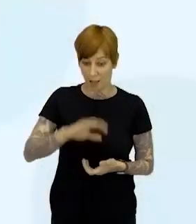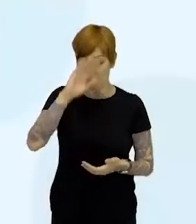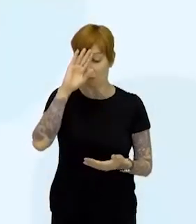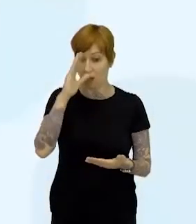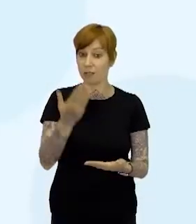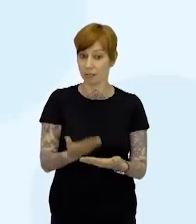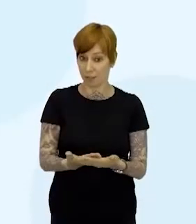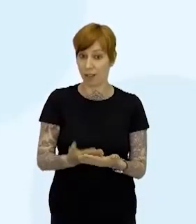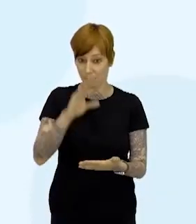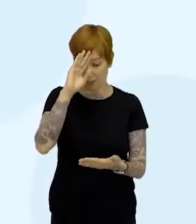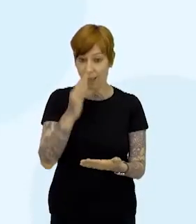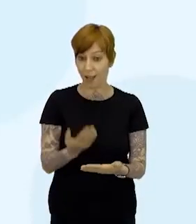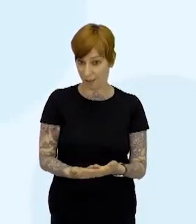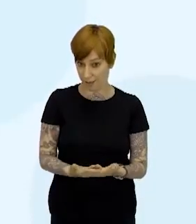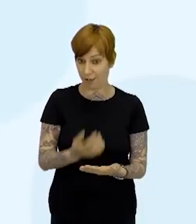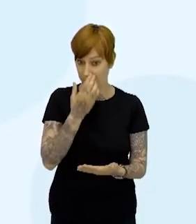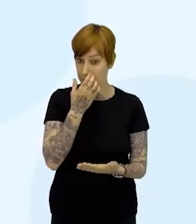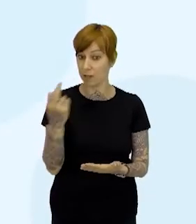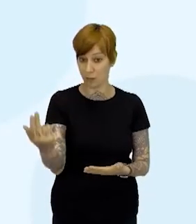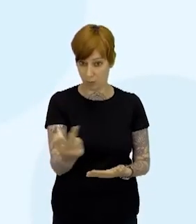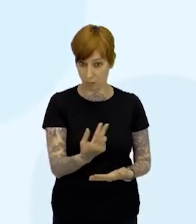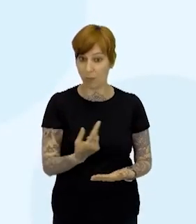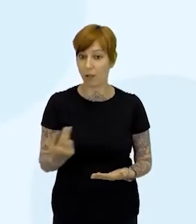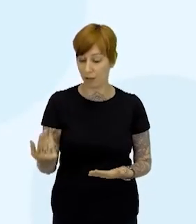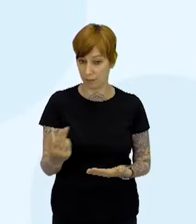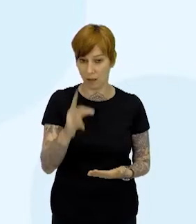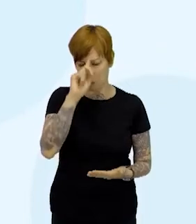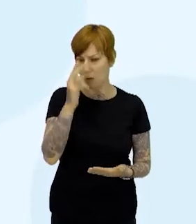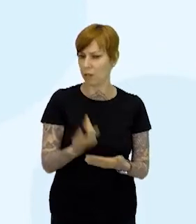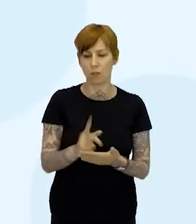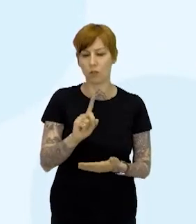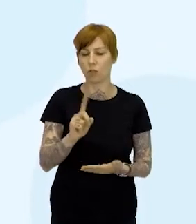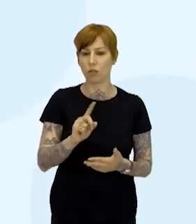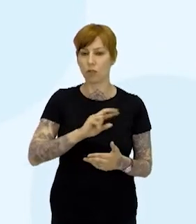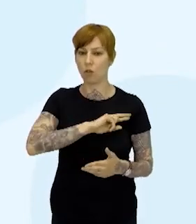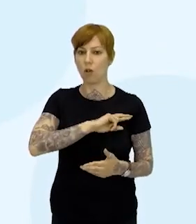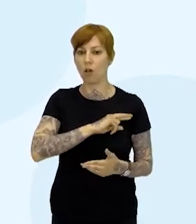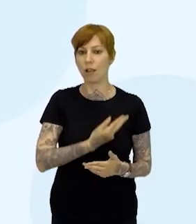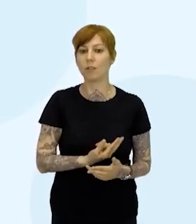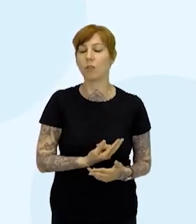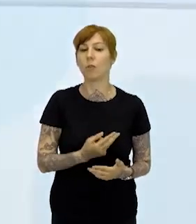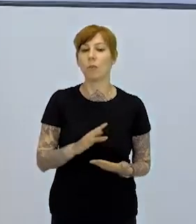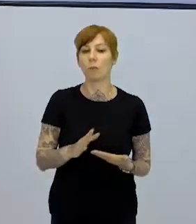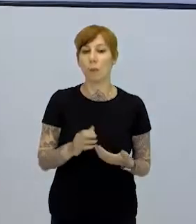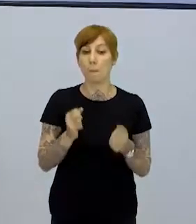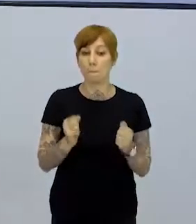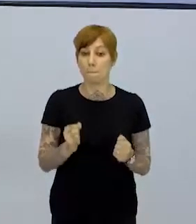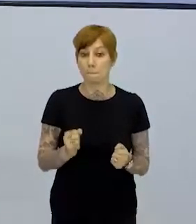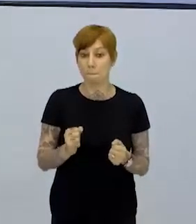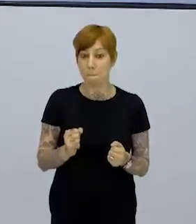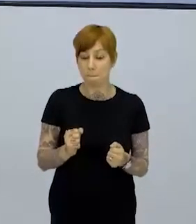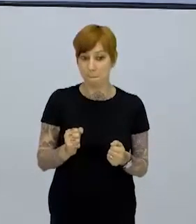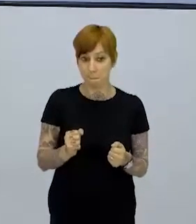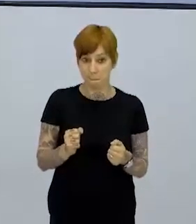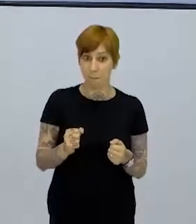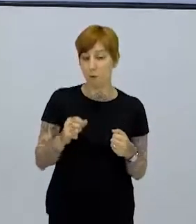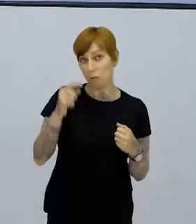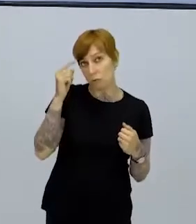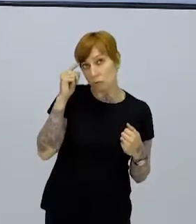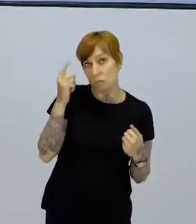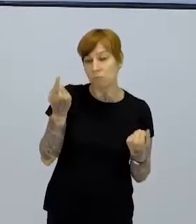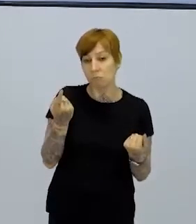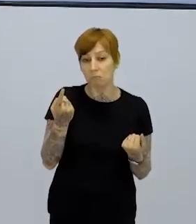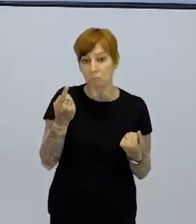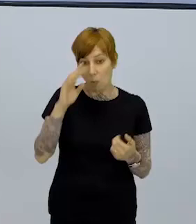E essas crenças não necessariamente são religiosas, tá? Uhum. As crenças é de que, por exemplo, videogames são educativos,